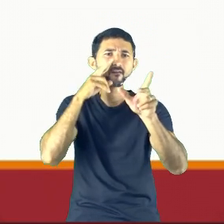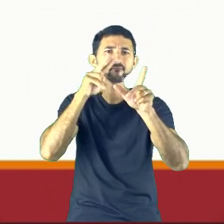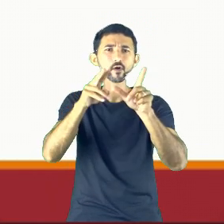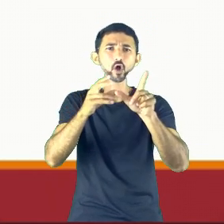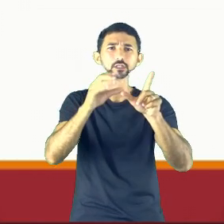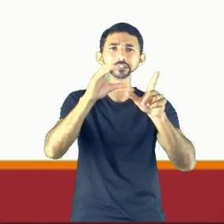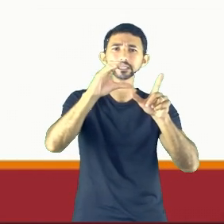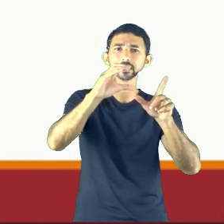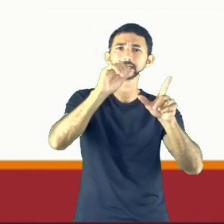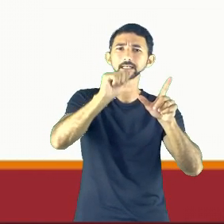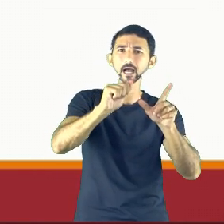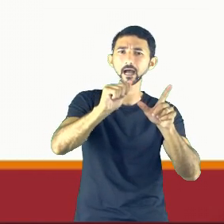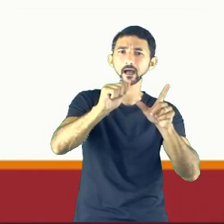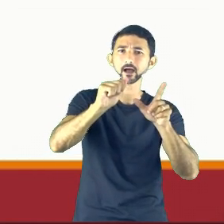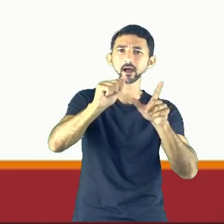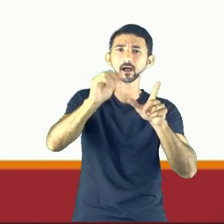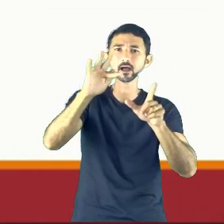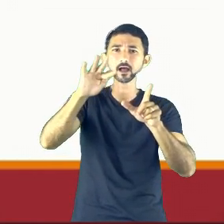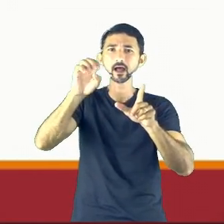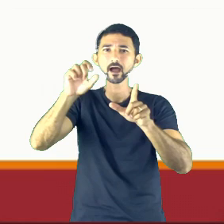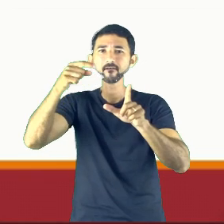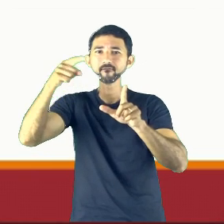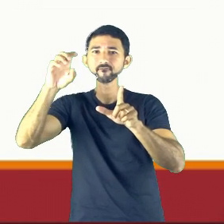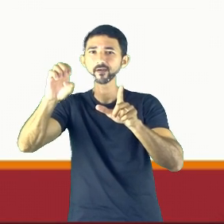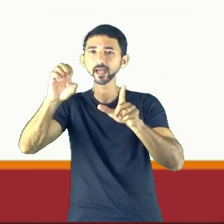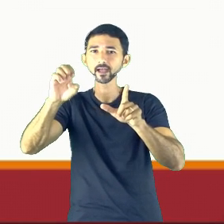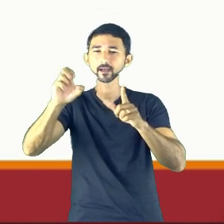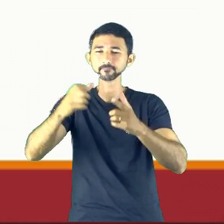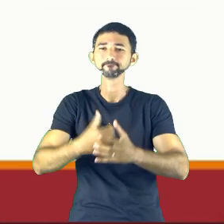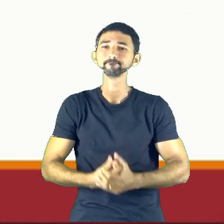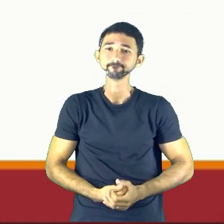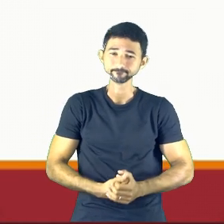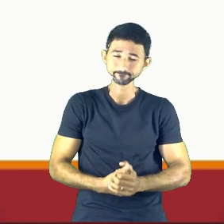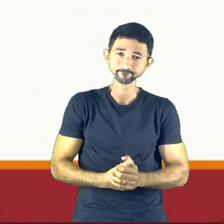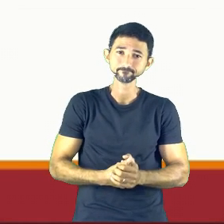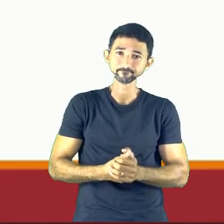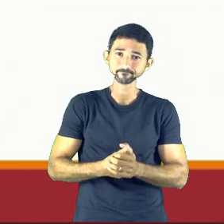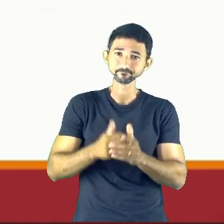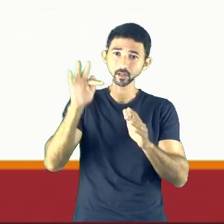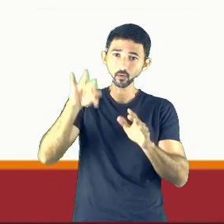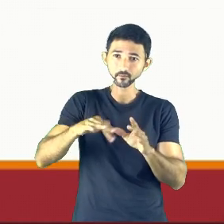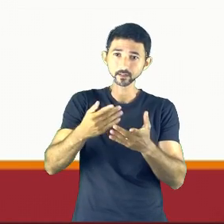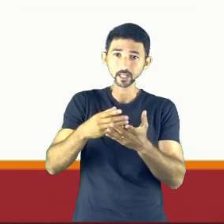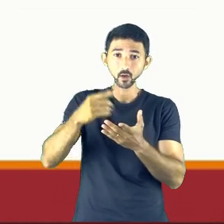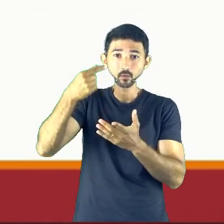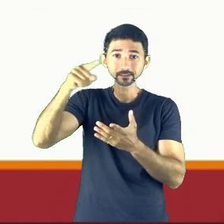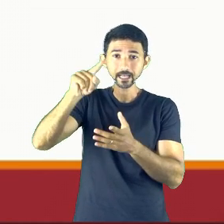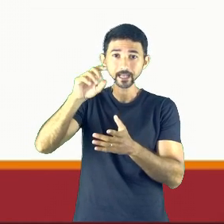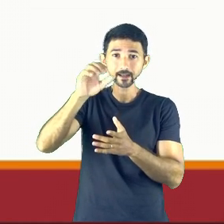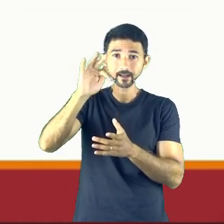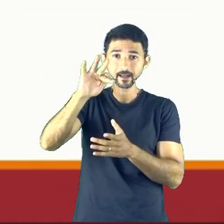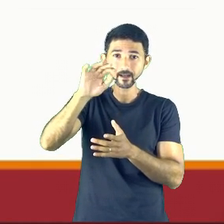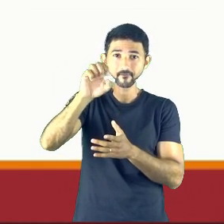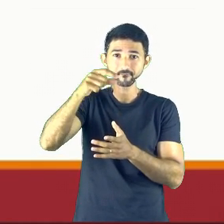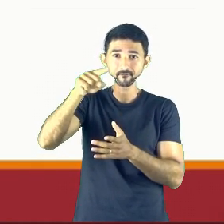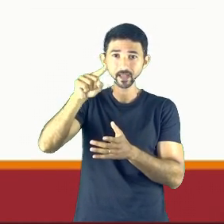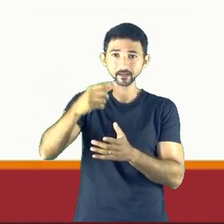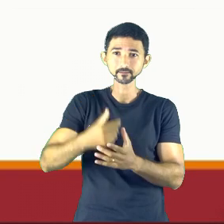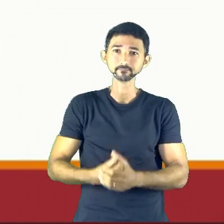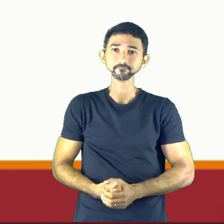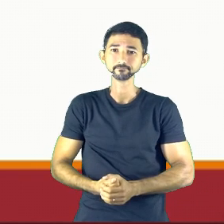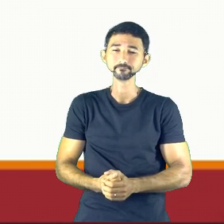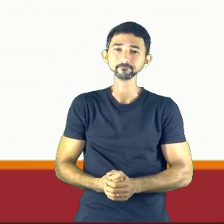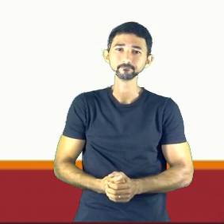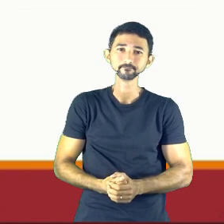é a mais forte? Café. E aí? Muito simples, né? É onde está a sílaba, onde está acentuada a